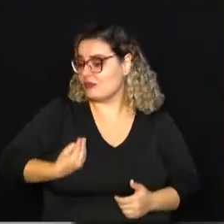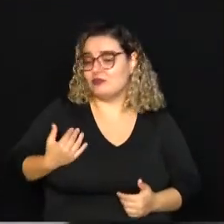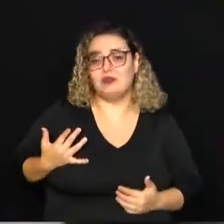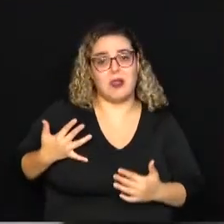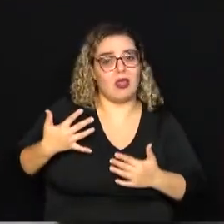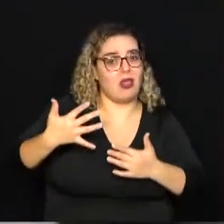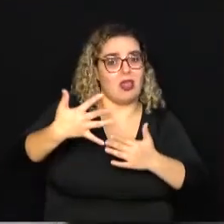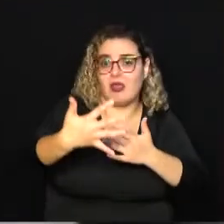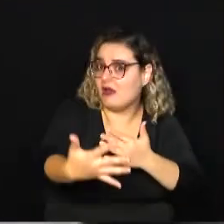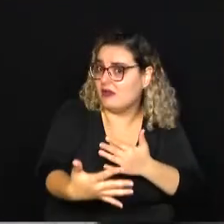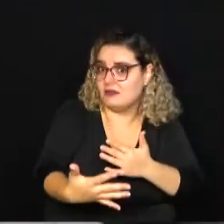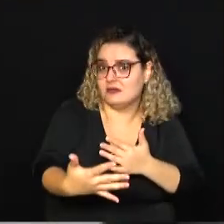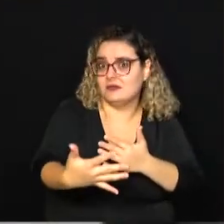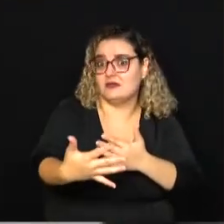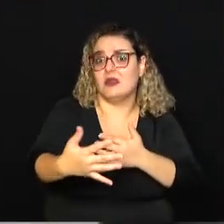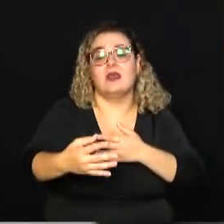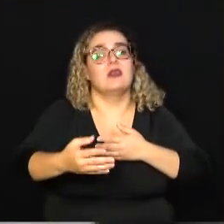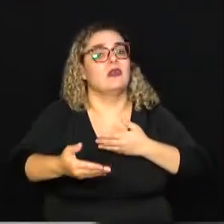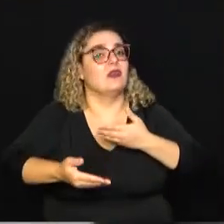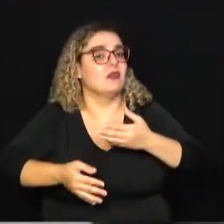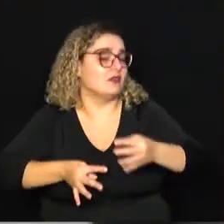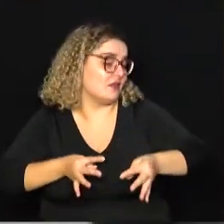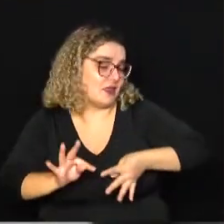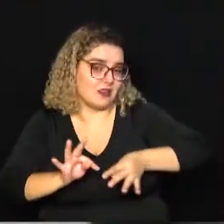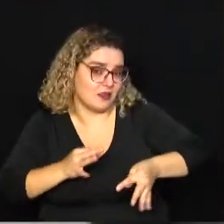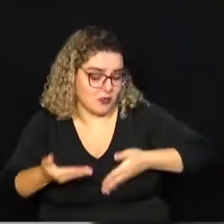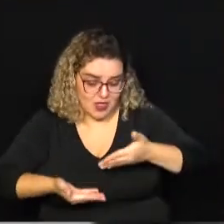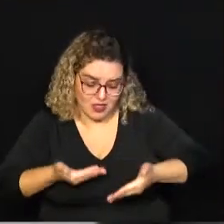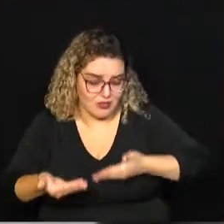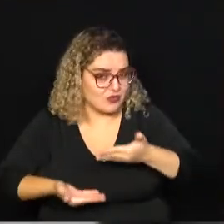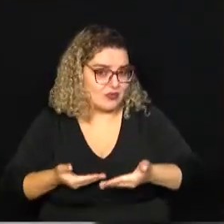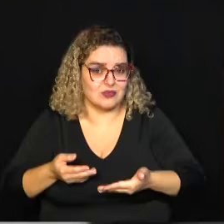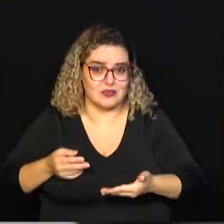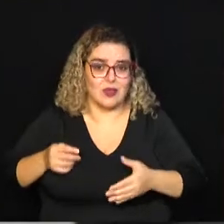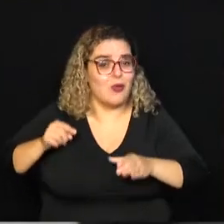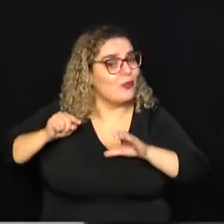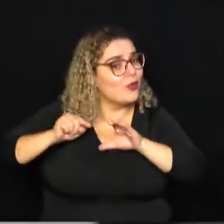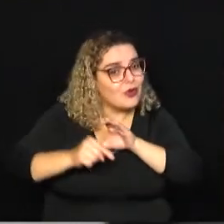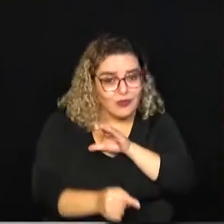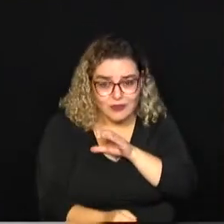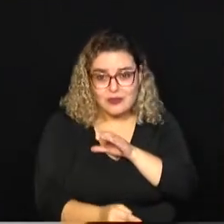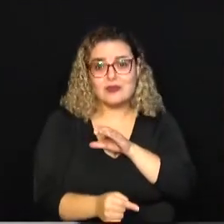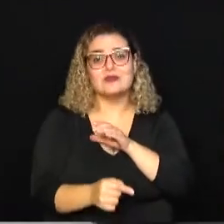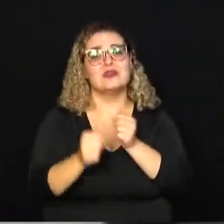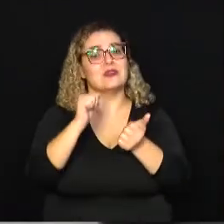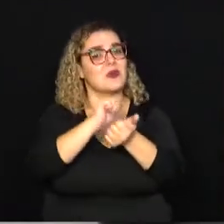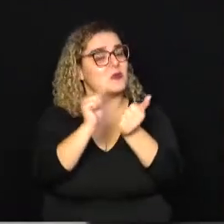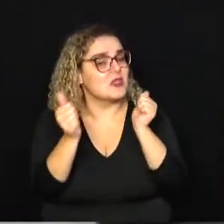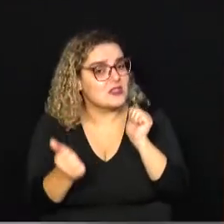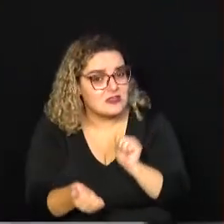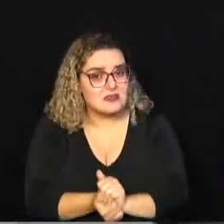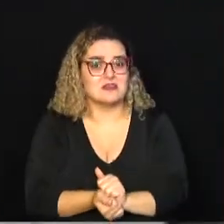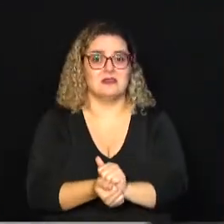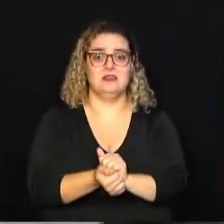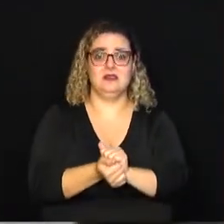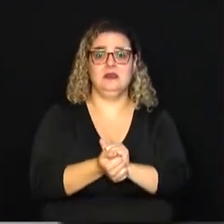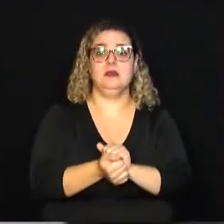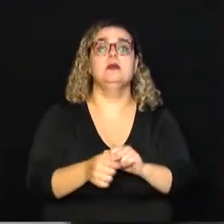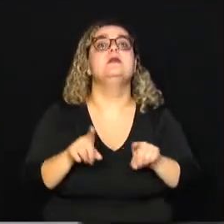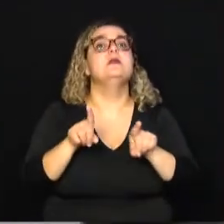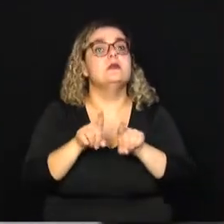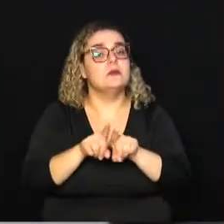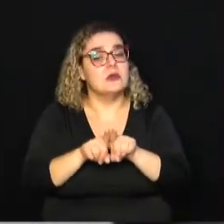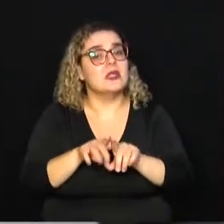implicar na necessidade de tratamentos continuados, permanentes e complexos de reabilitação, eventualmente, inclusive, de transplante de